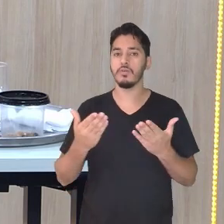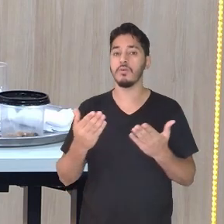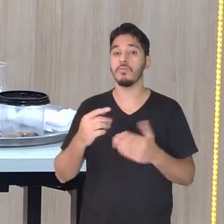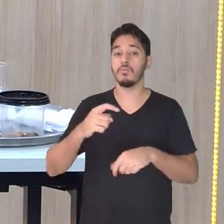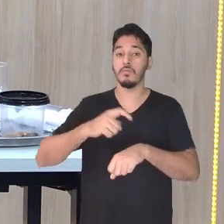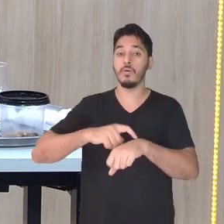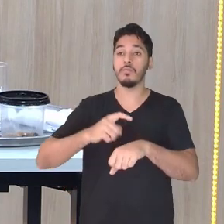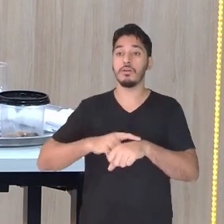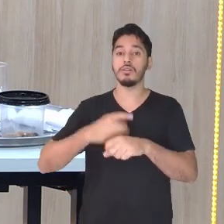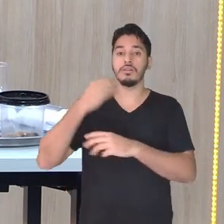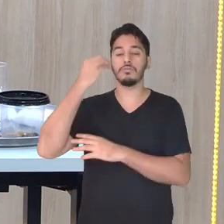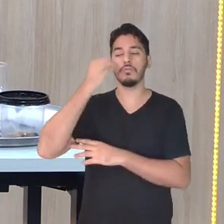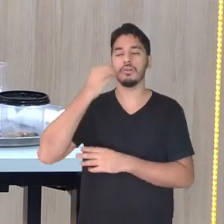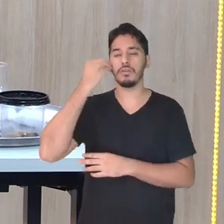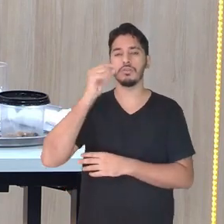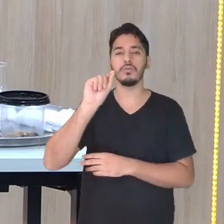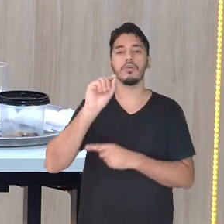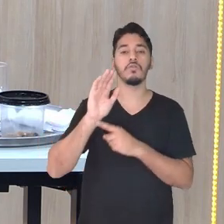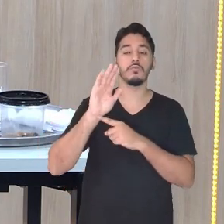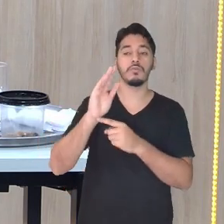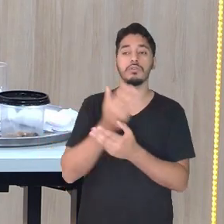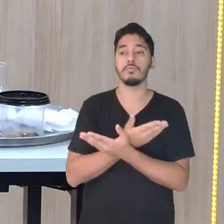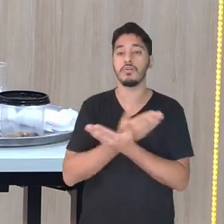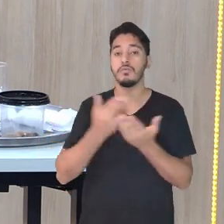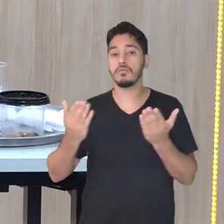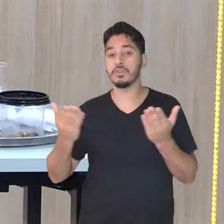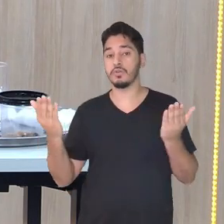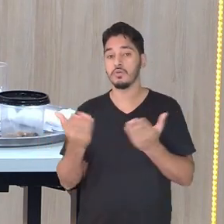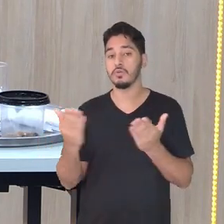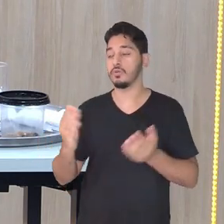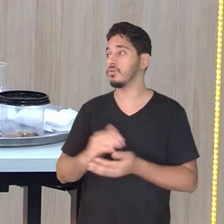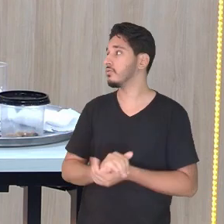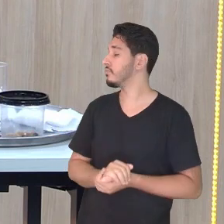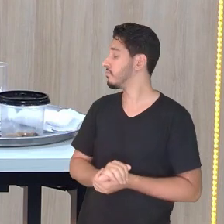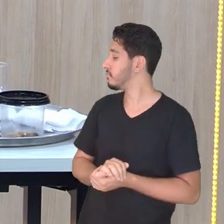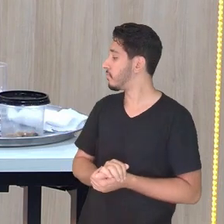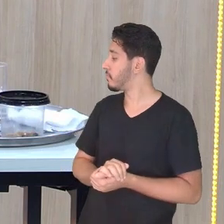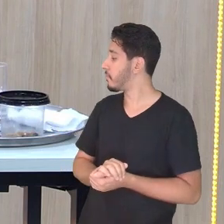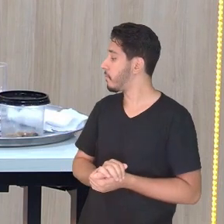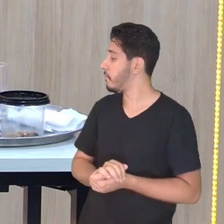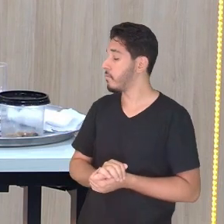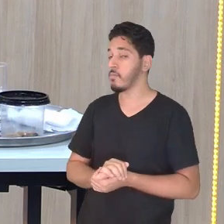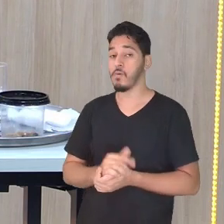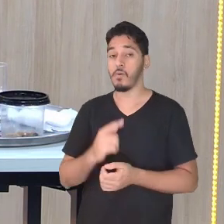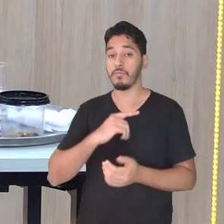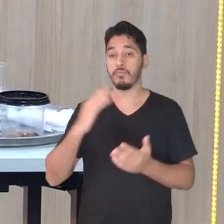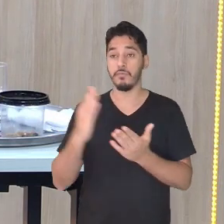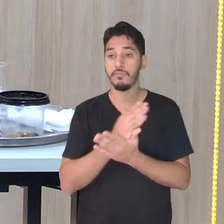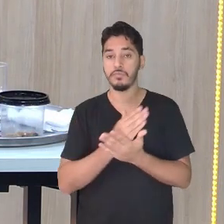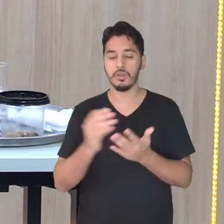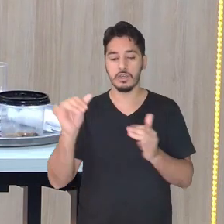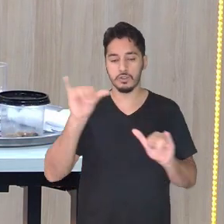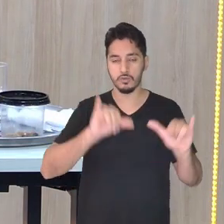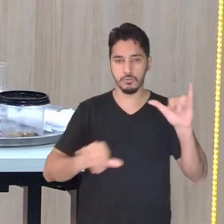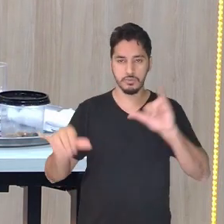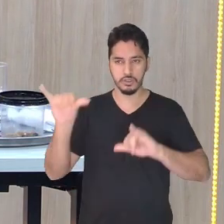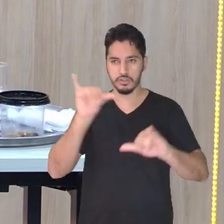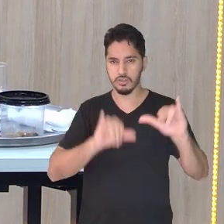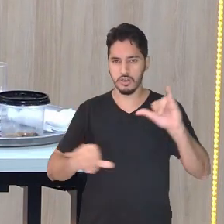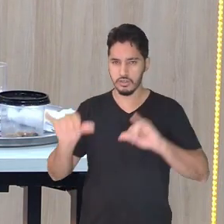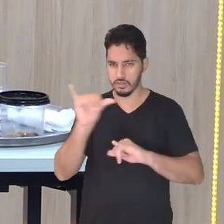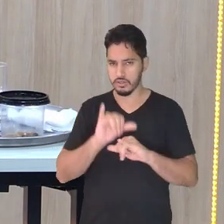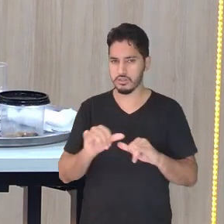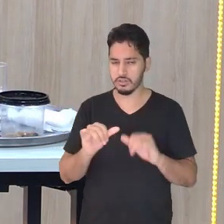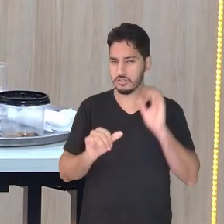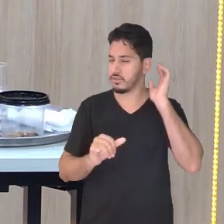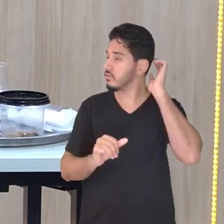da experiência. O que é que eu vou mostrar aqui a vocês na experiência? Então, eu trouxe algumas substâncias, além de expor aqui na